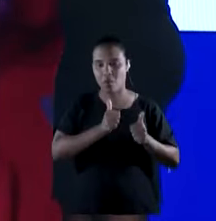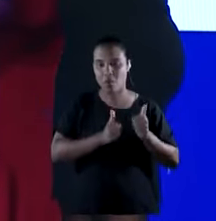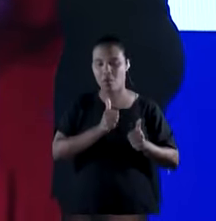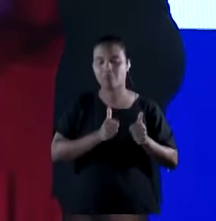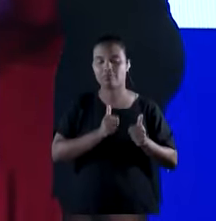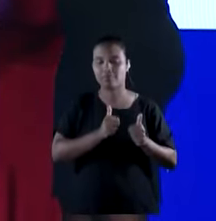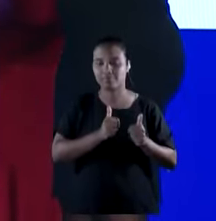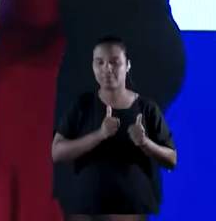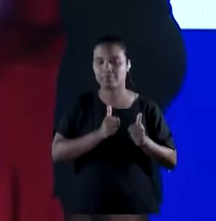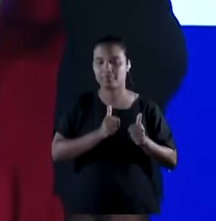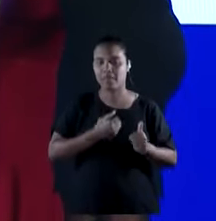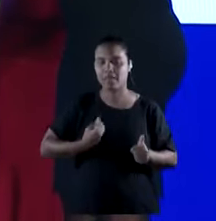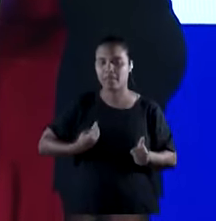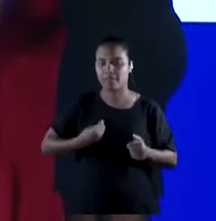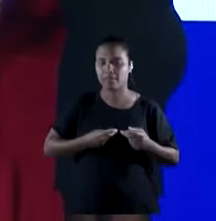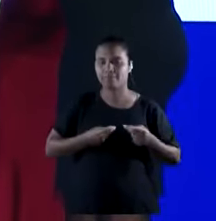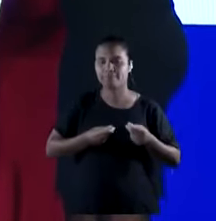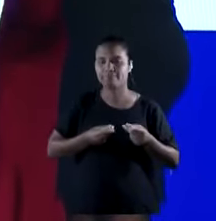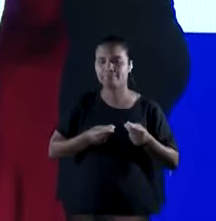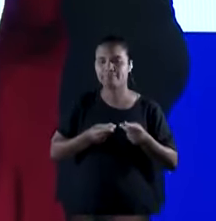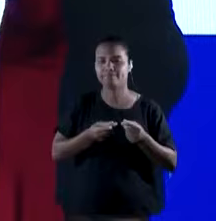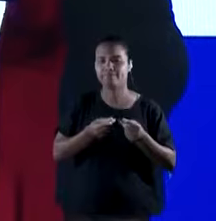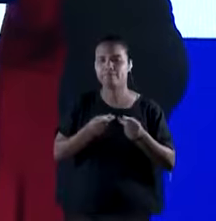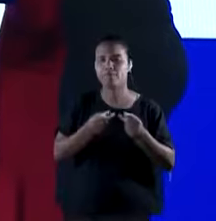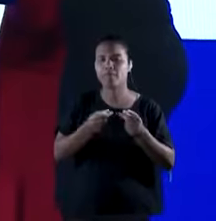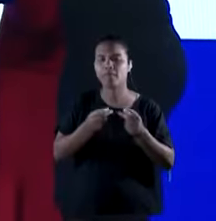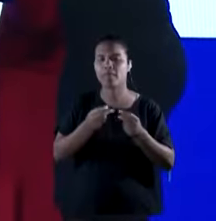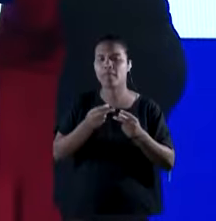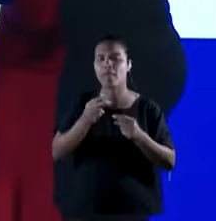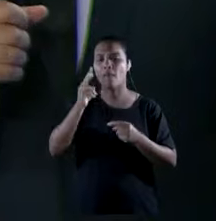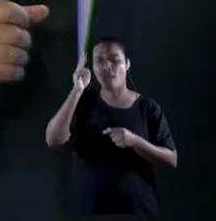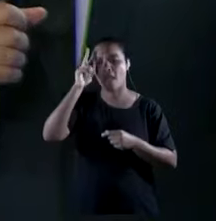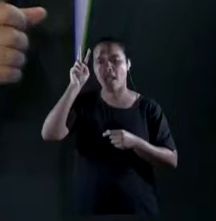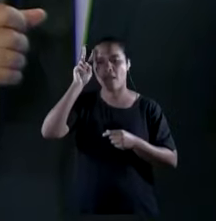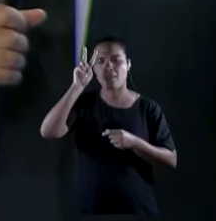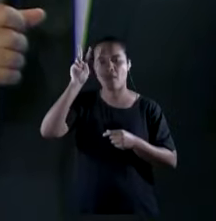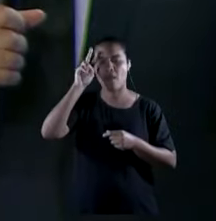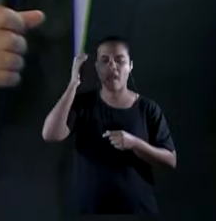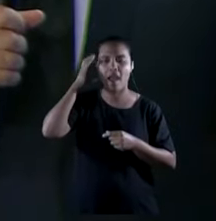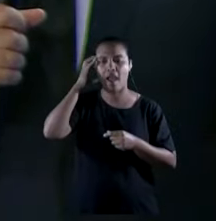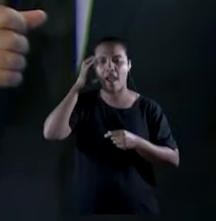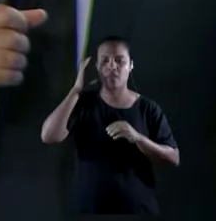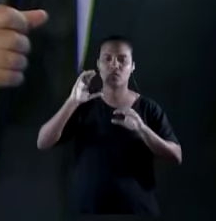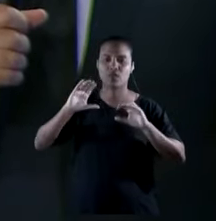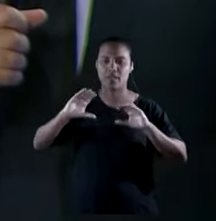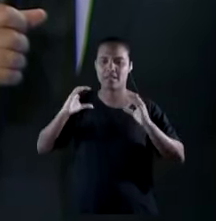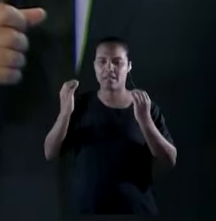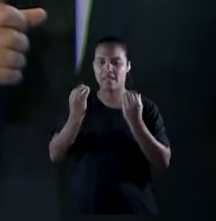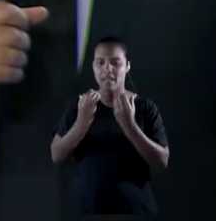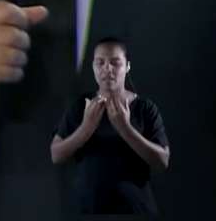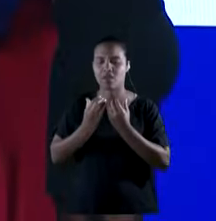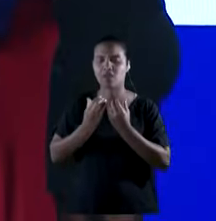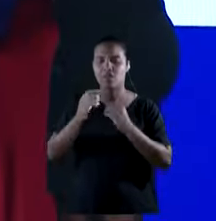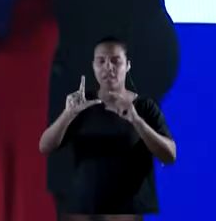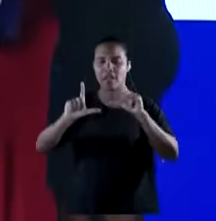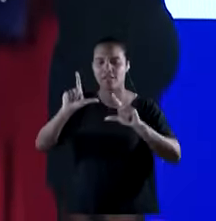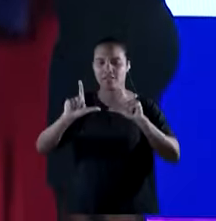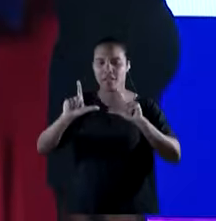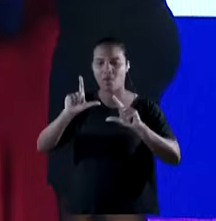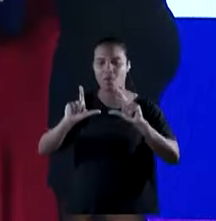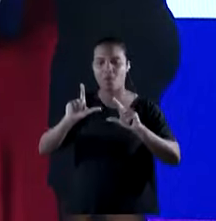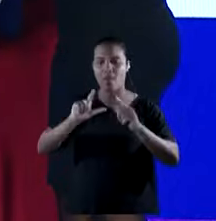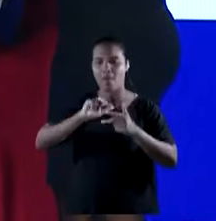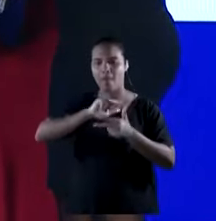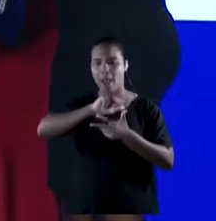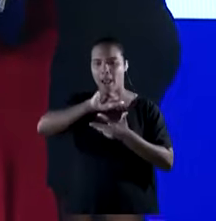Continuarão para sempre ecoando pelos estádios, rádios e televisões. Milhões de